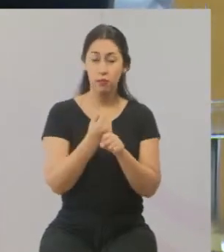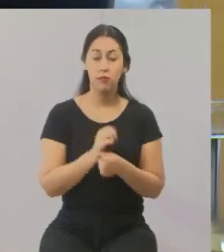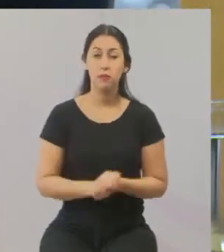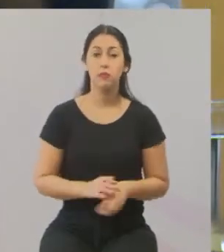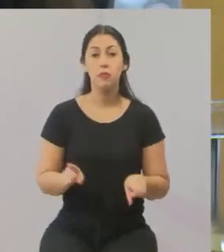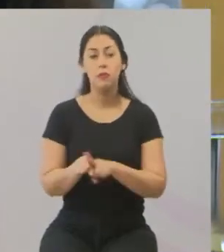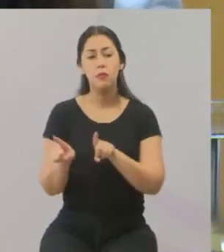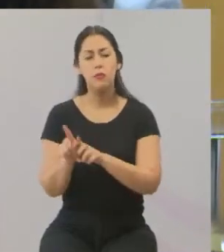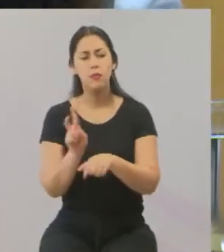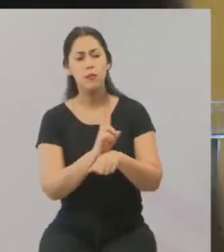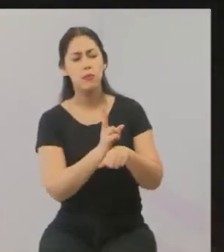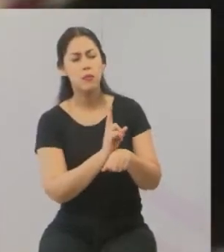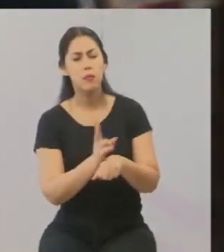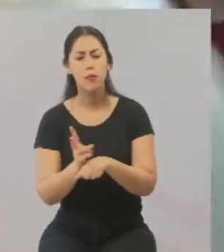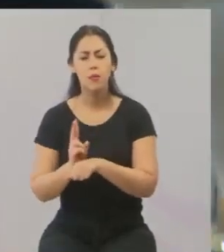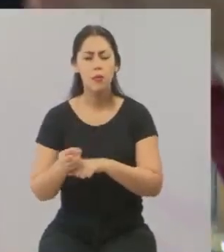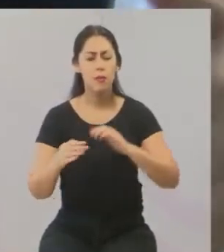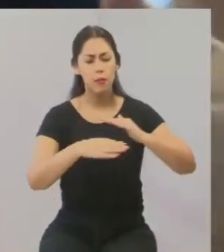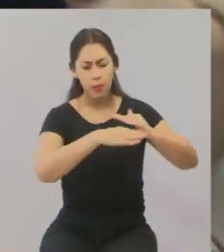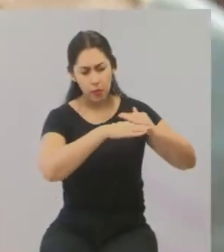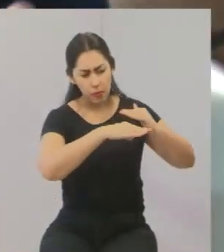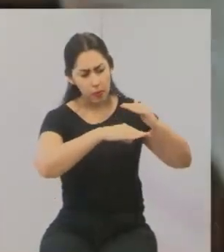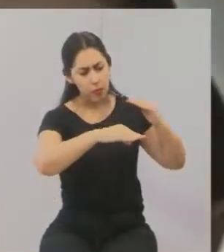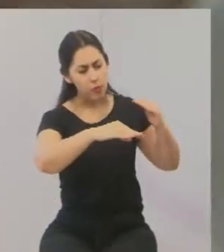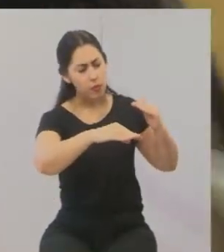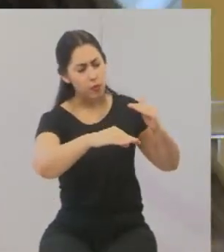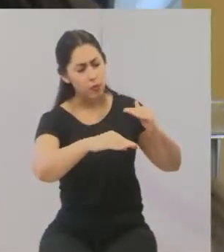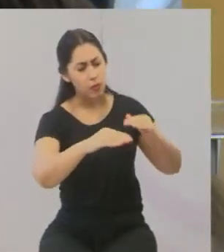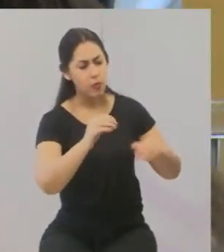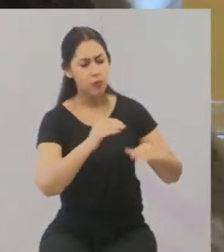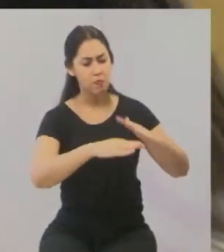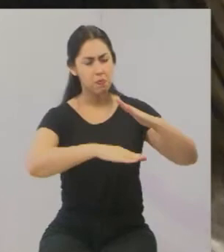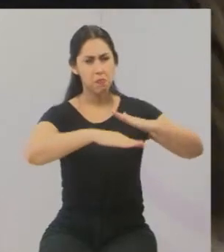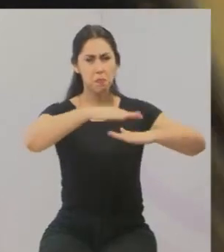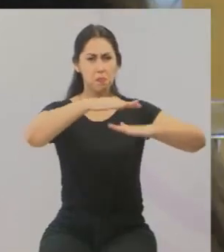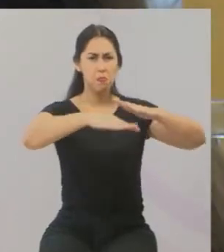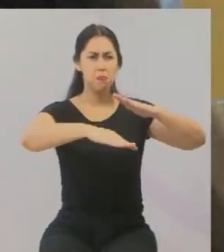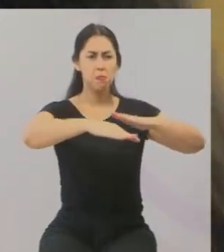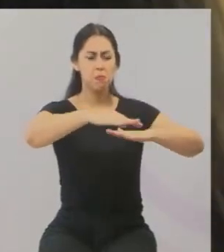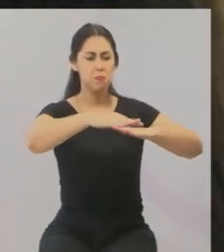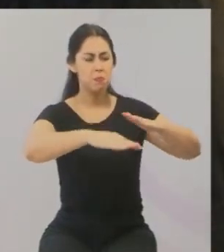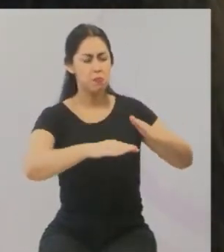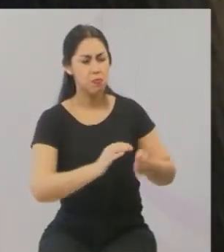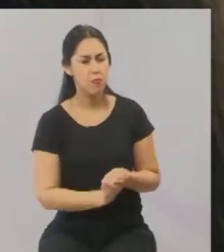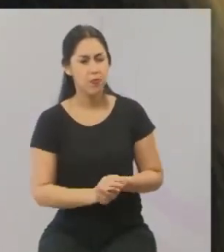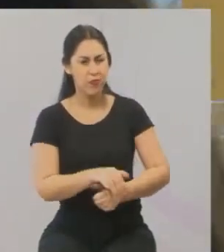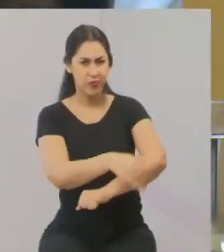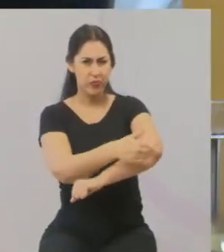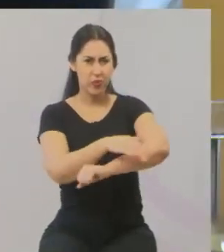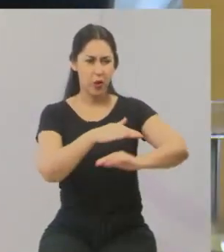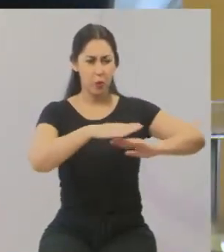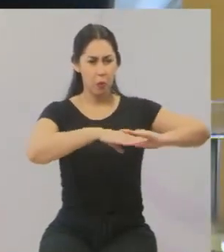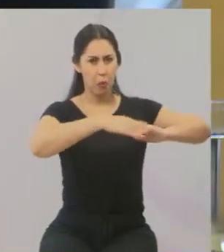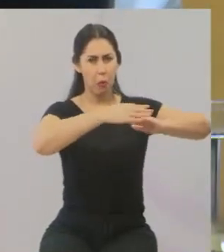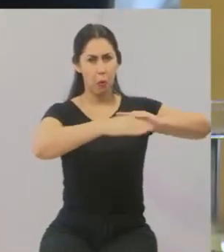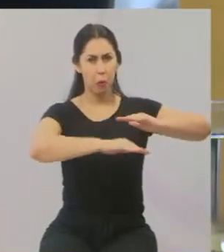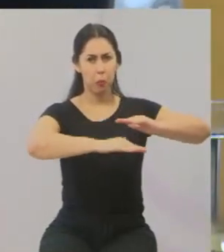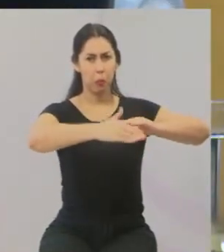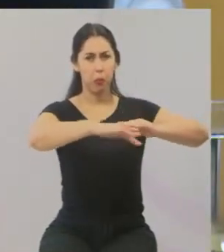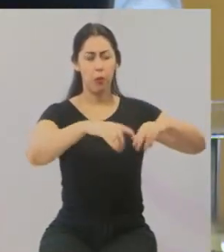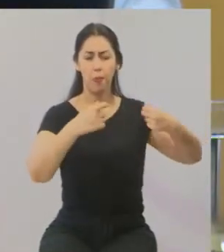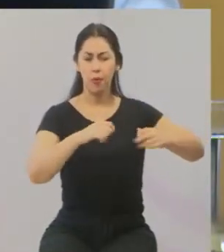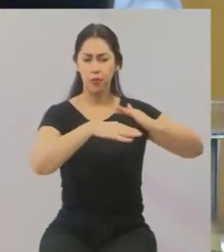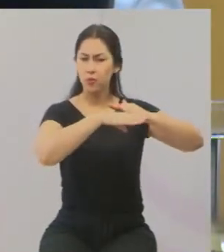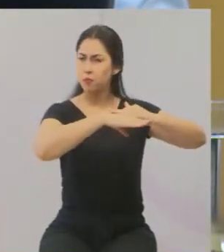os serviços referentes à massa asfáltica, diferenças no asfalto, acabamento no entorno das tampas de inspeção e outros, nivelamento